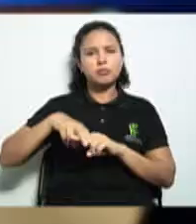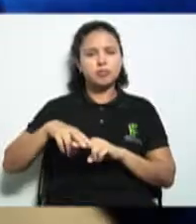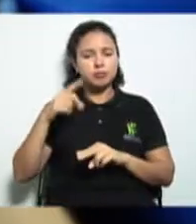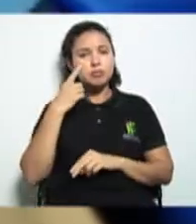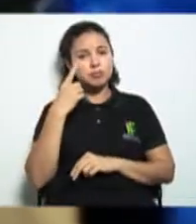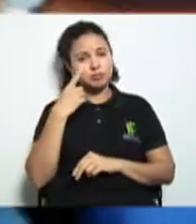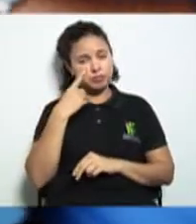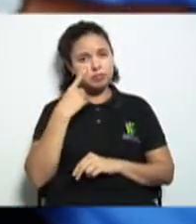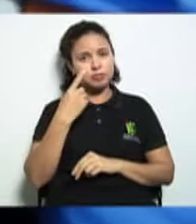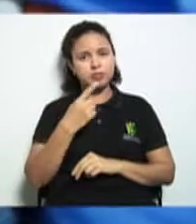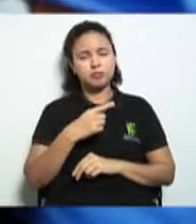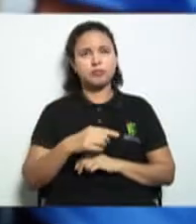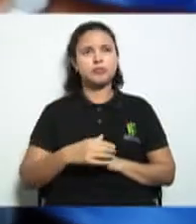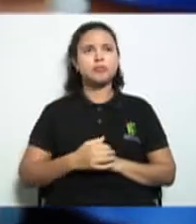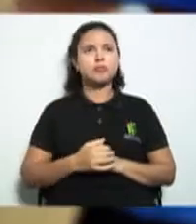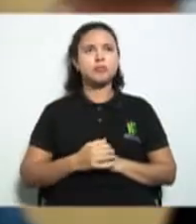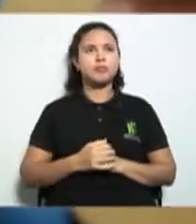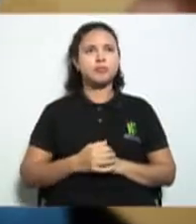mostrando, tá?